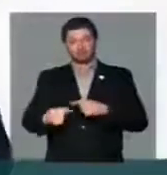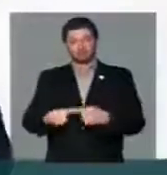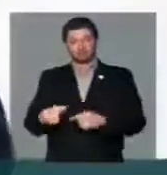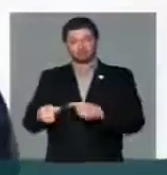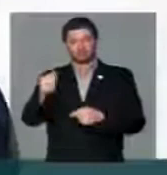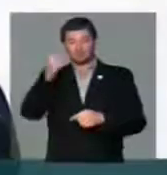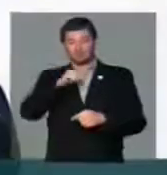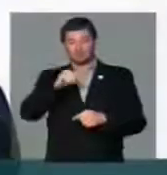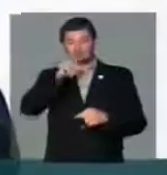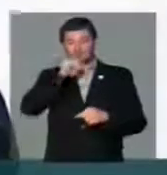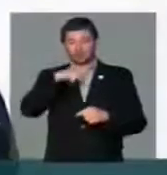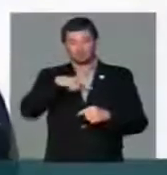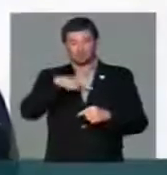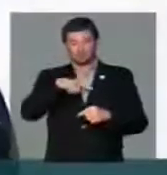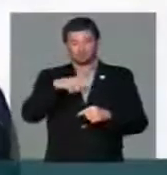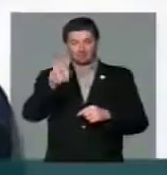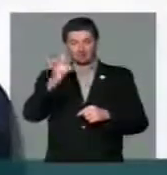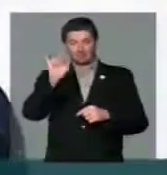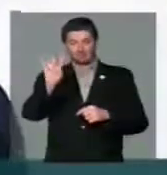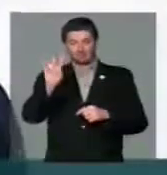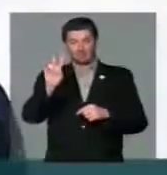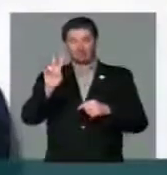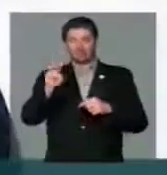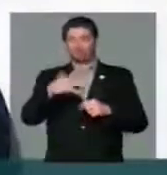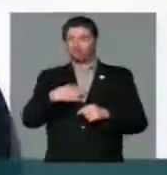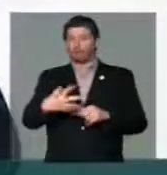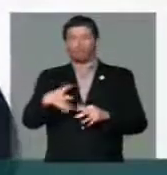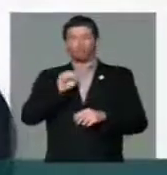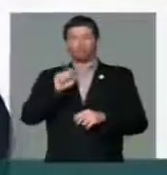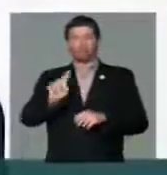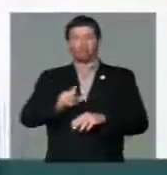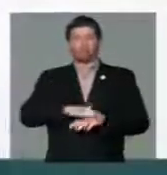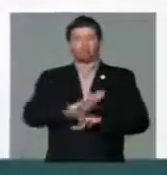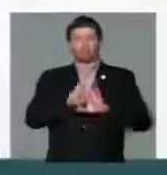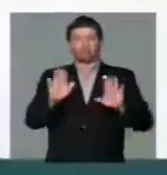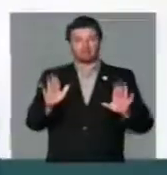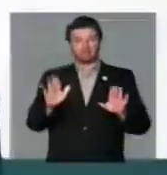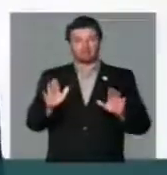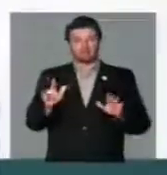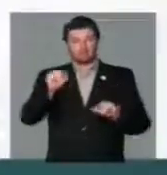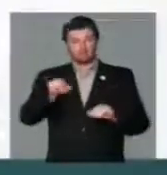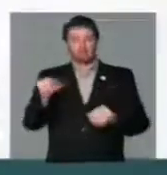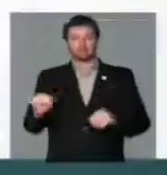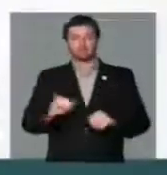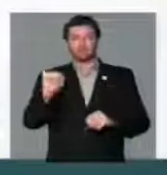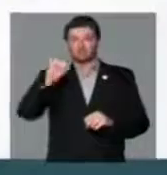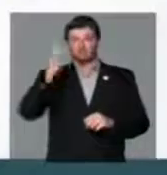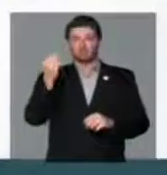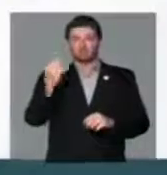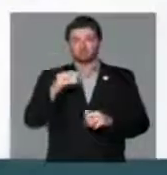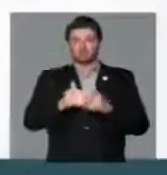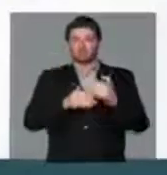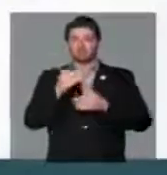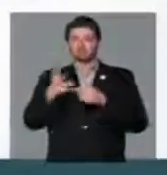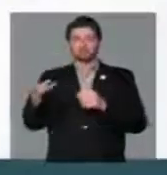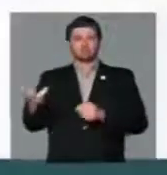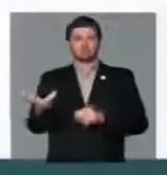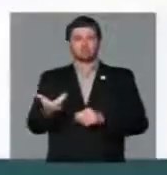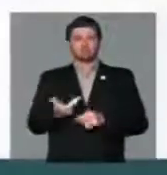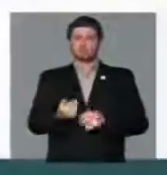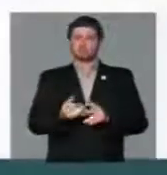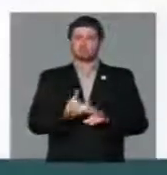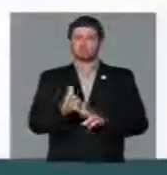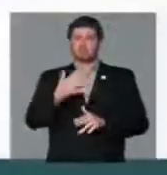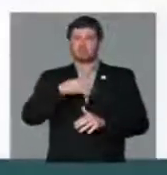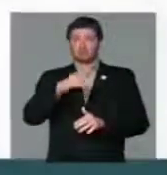das portadoras de HIV. Penso que esta é uma notícia muito importante, um avanço muito importante